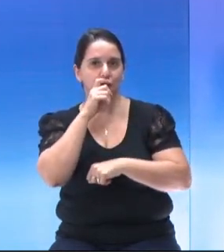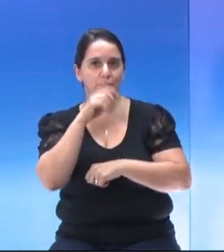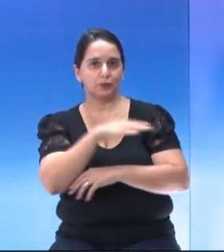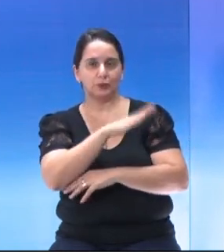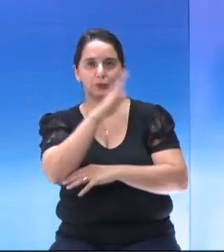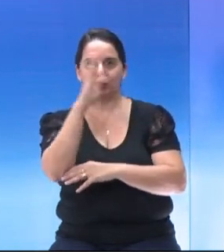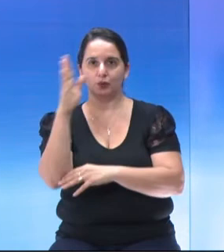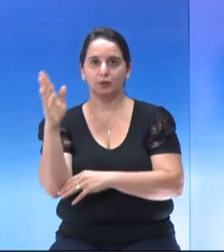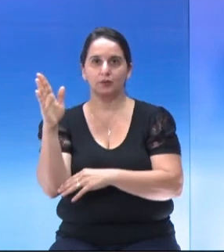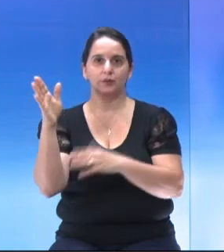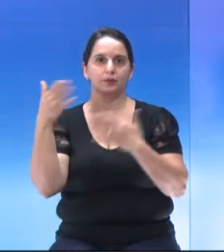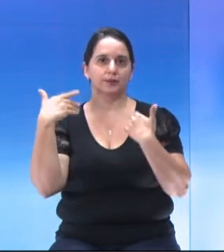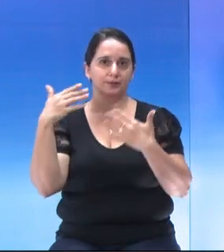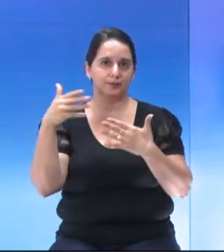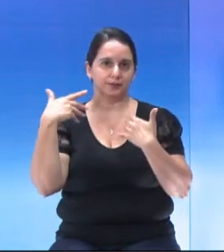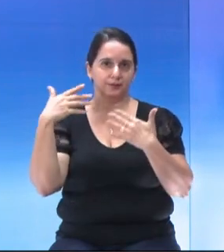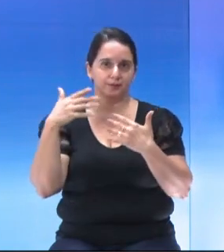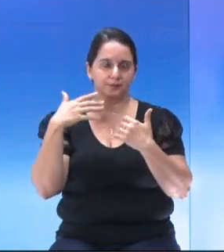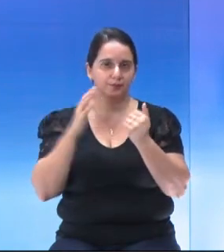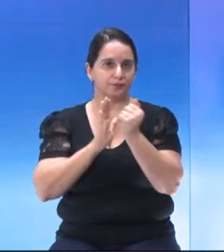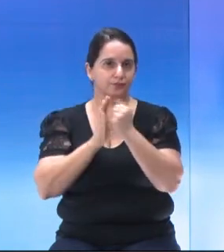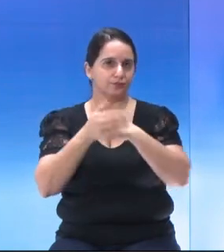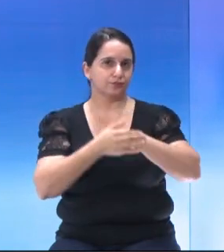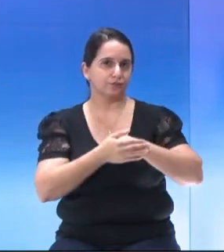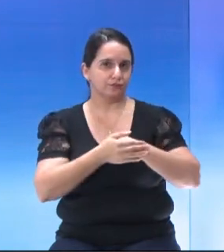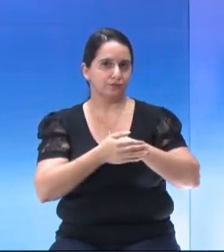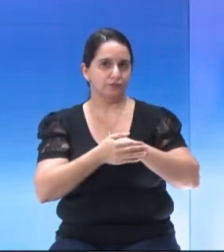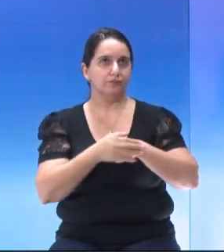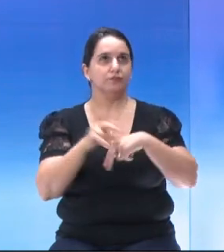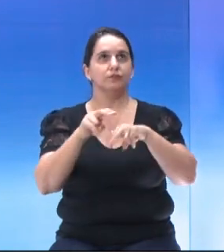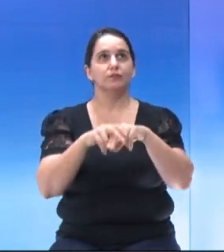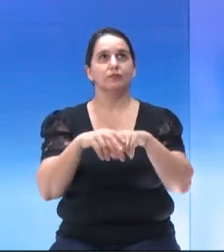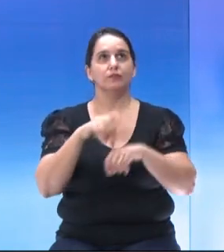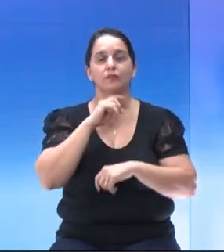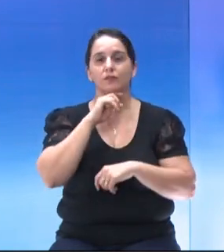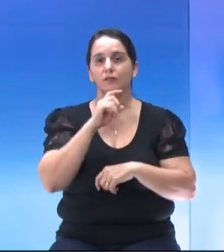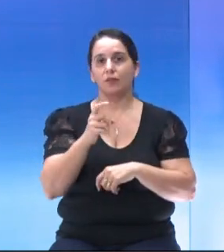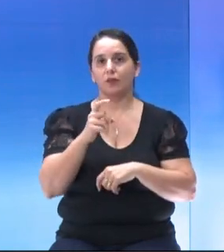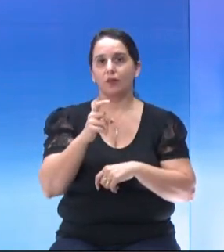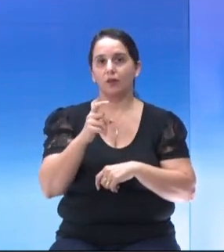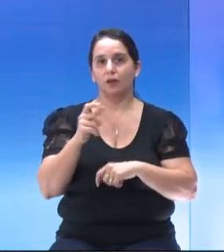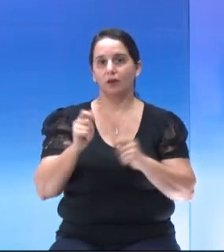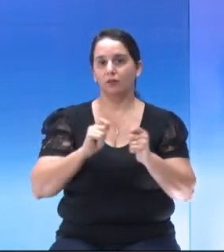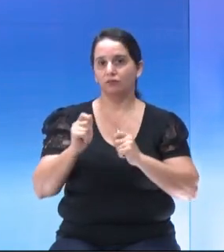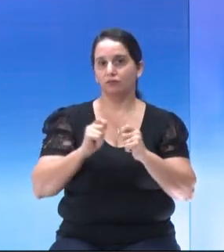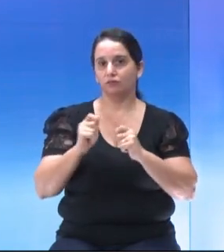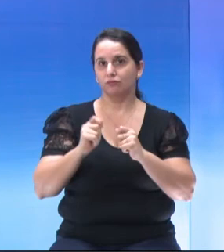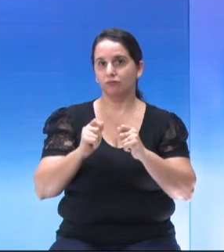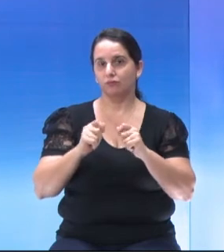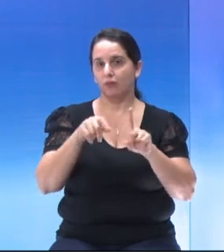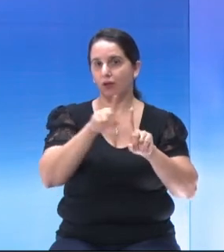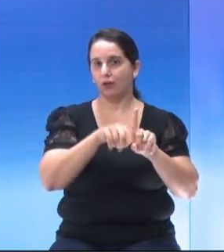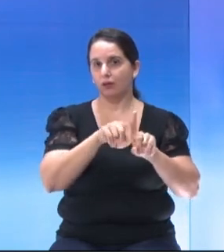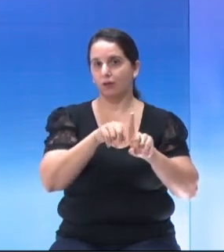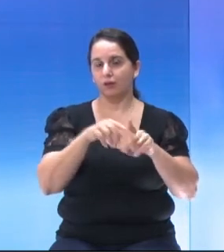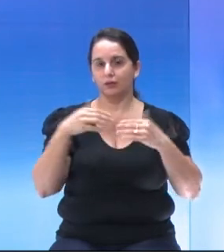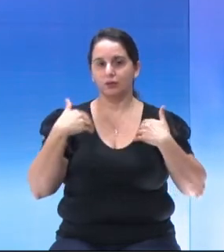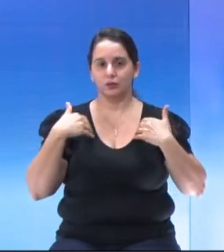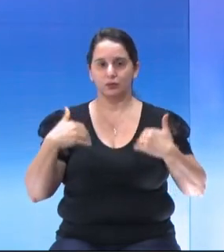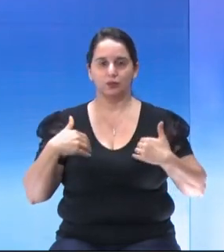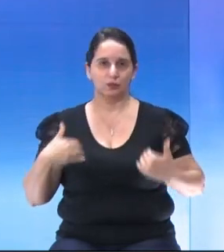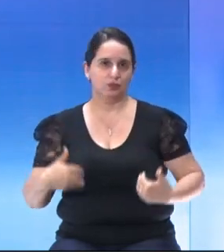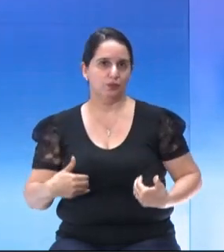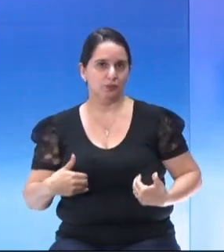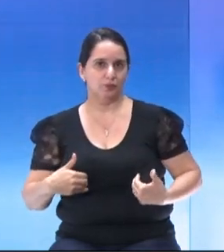frio e durante o dia eles estão refugiados, por isso que eles não conseguem controlar essa temperatura, porque se eles